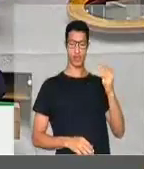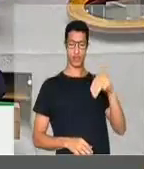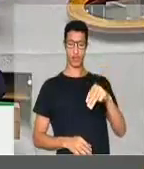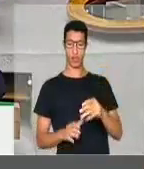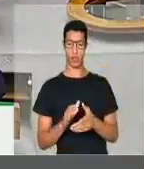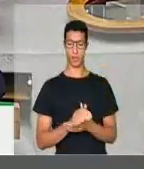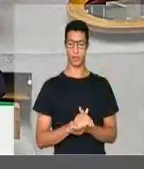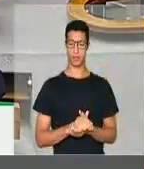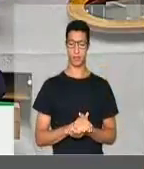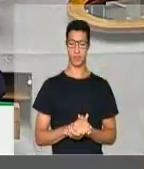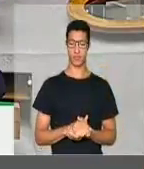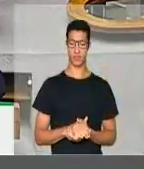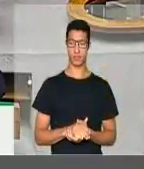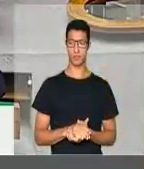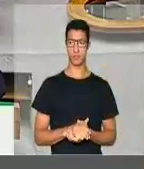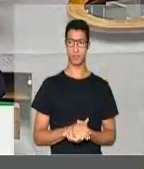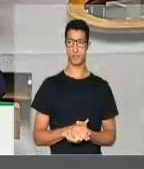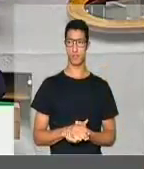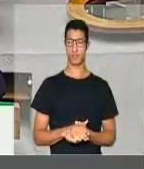os